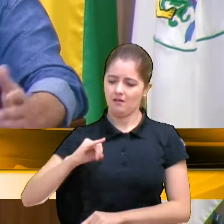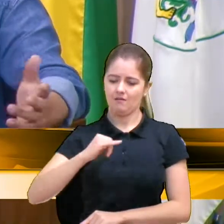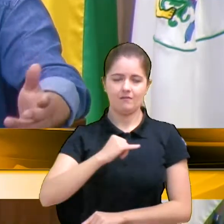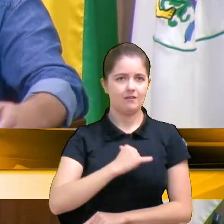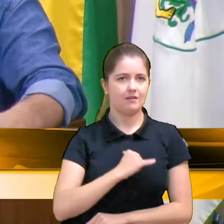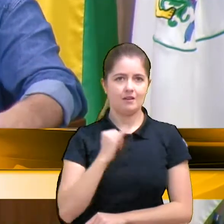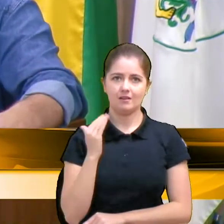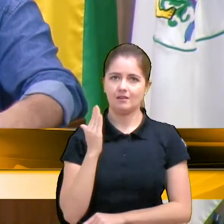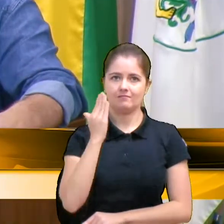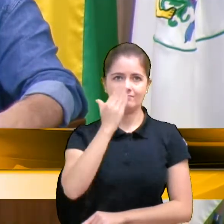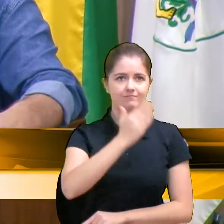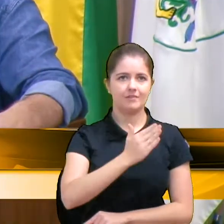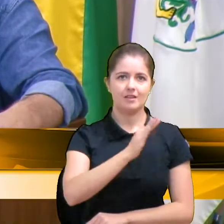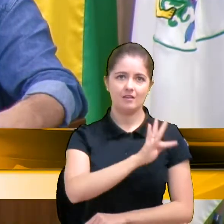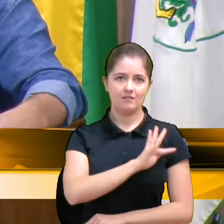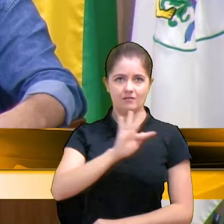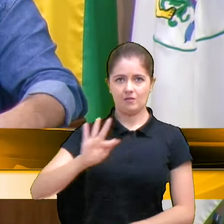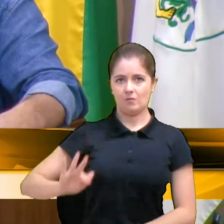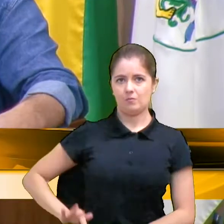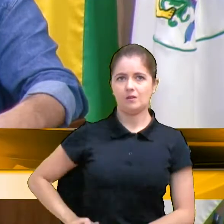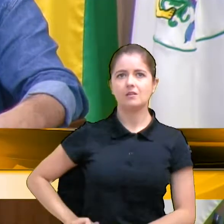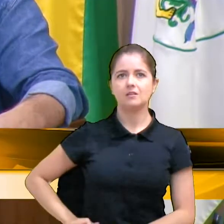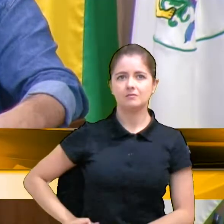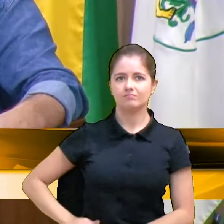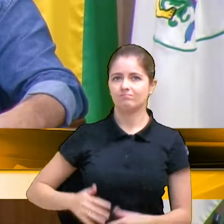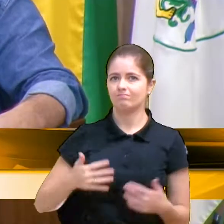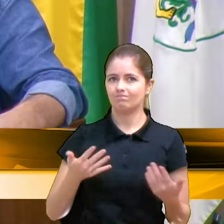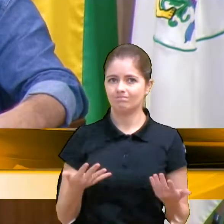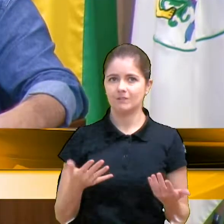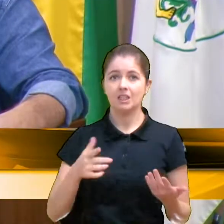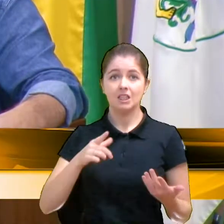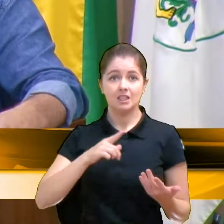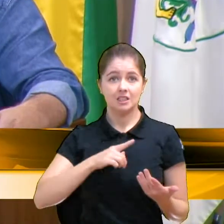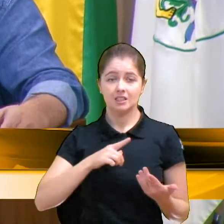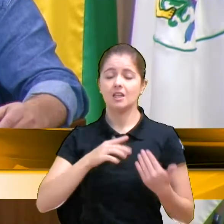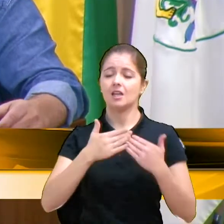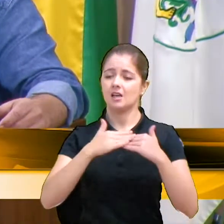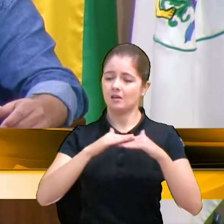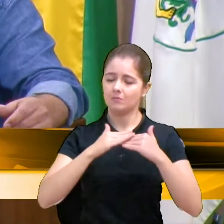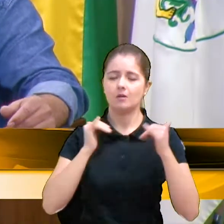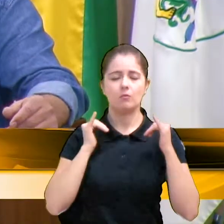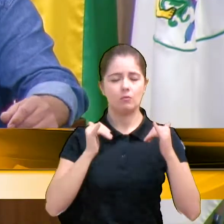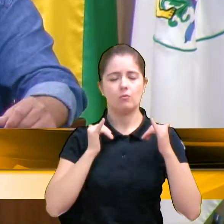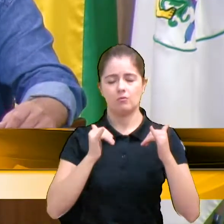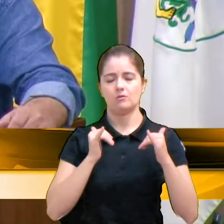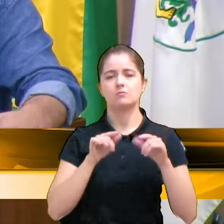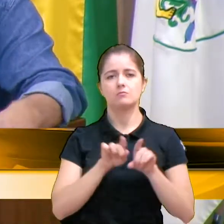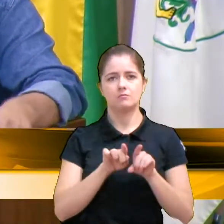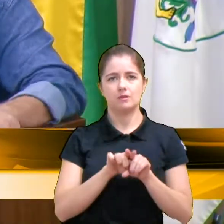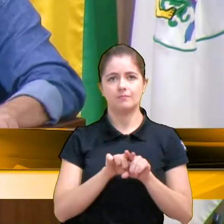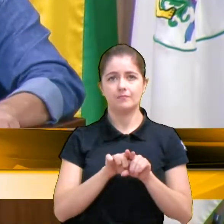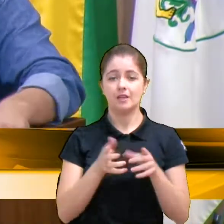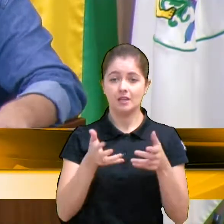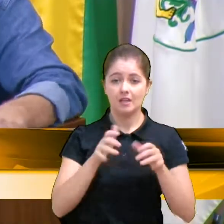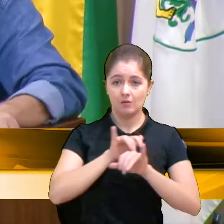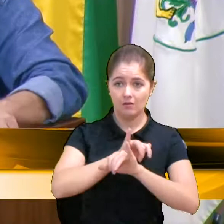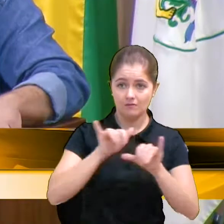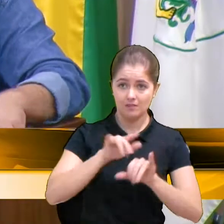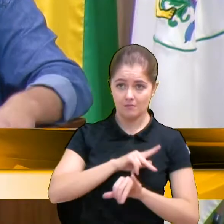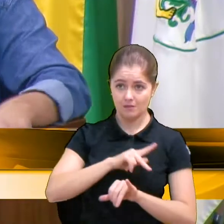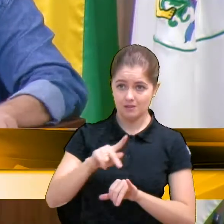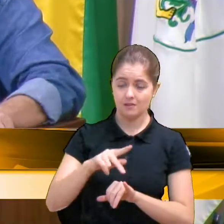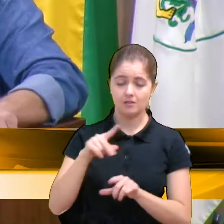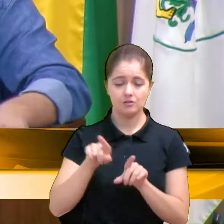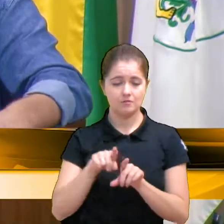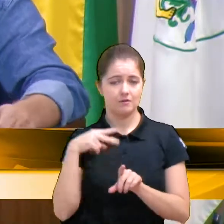Farroupilha, transito por aquele local ali, e tantos ônibus, tantos caminhões do nosso município. Então quero dizer, senhor presidente, senhoras e